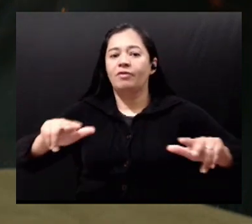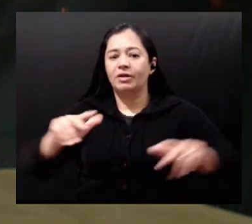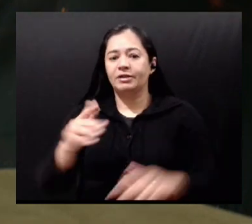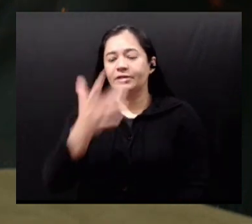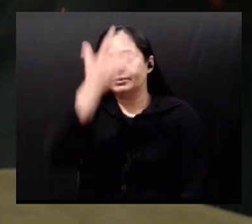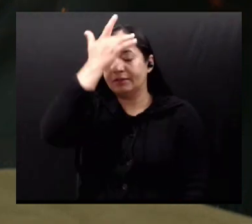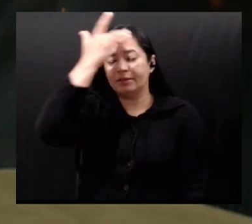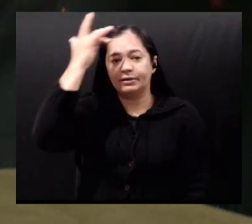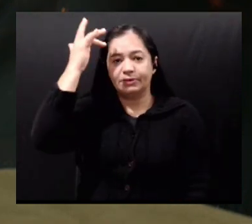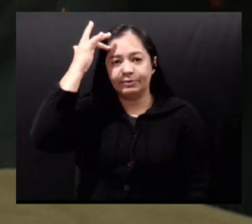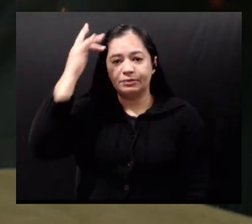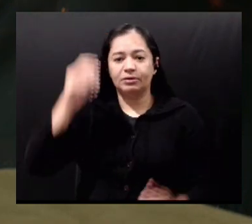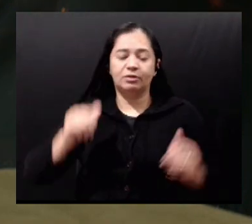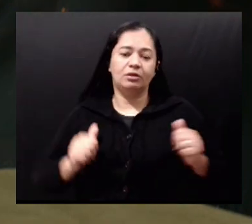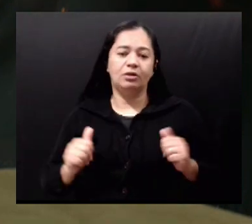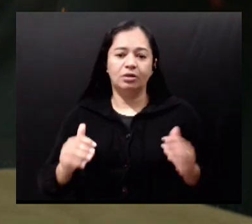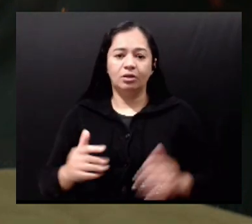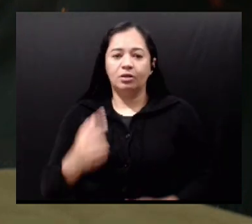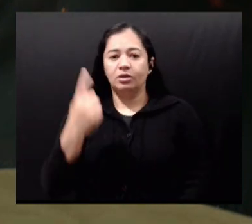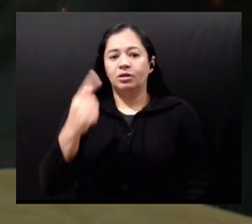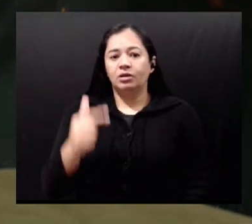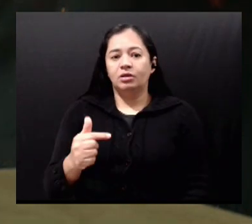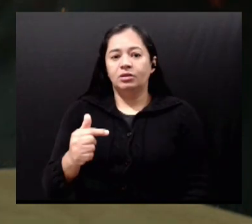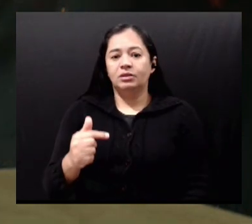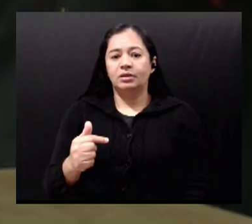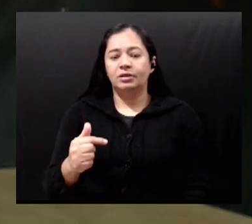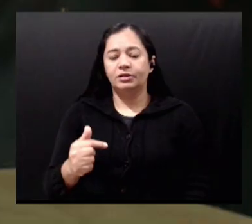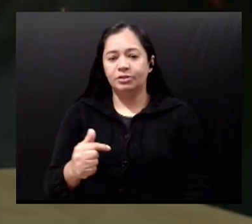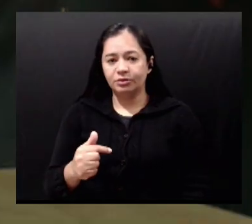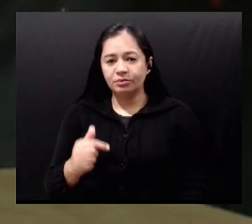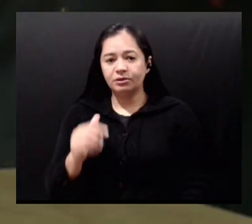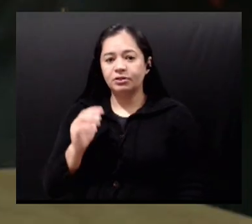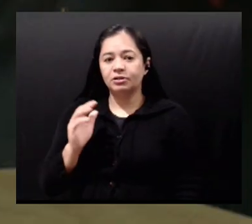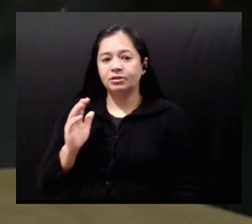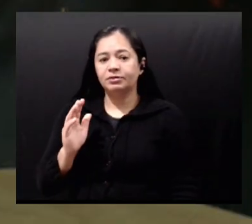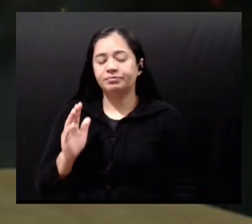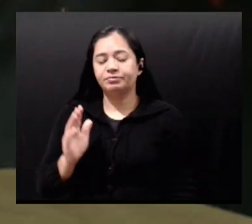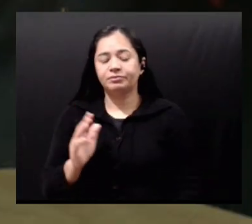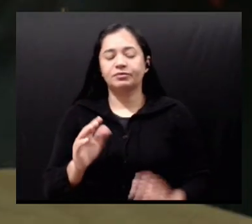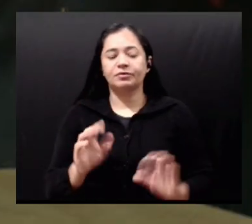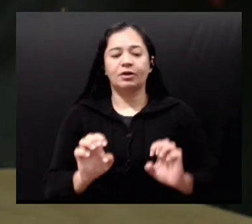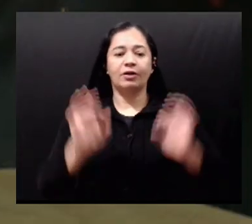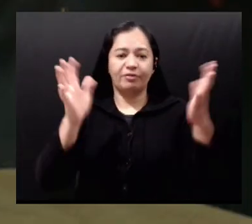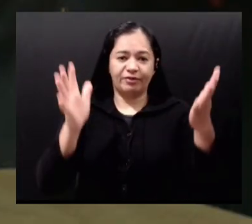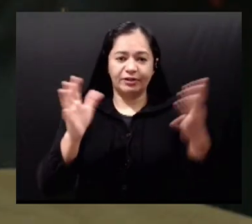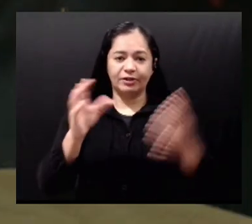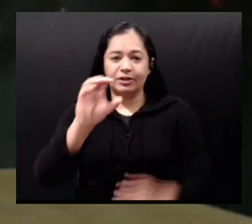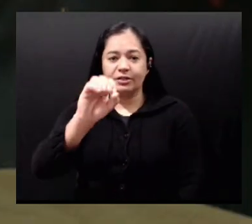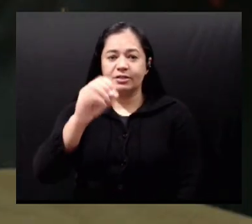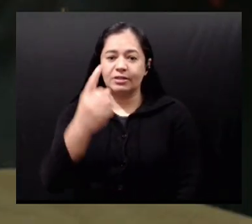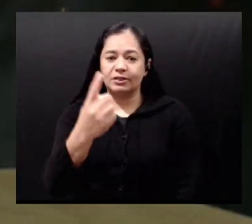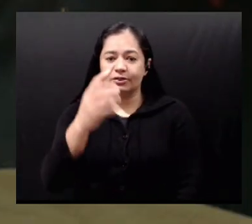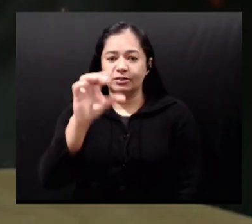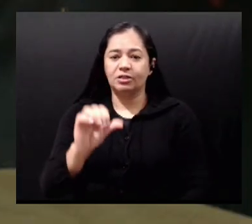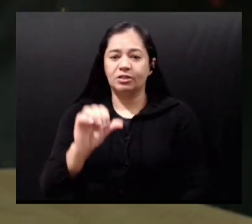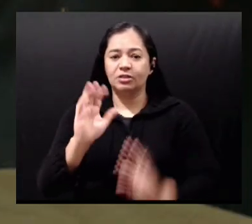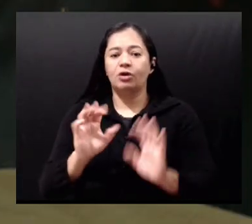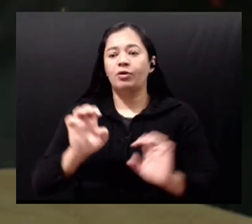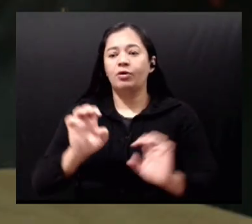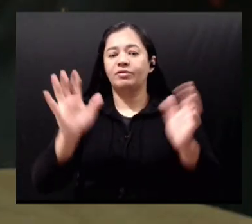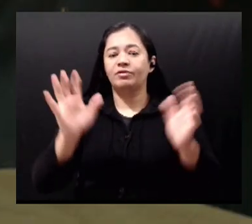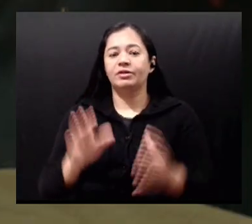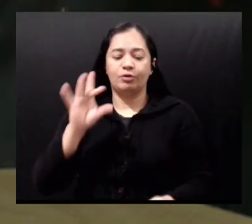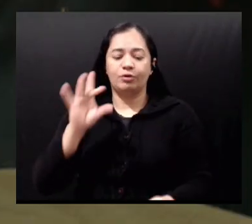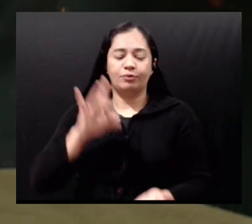17º Fórum de Profissões e o Street Fest, 019, estão entre os eventos confirmados. A